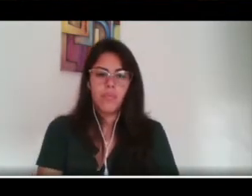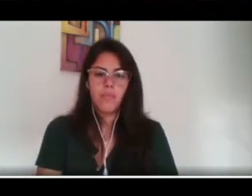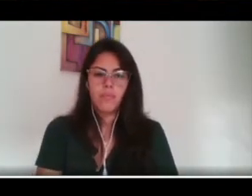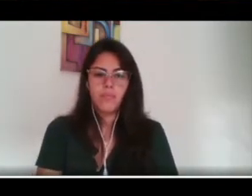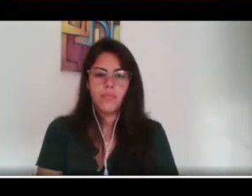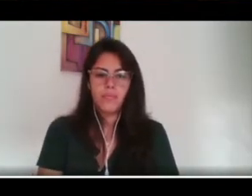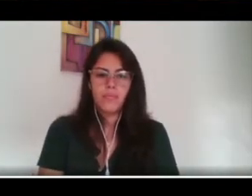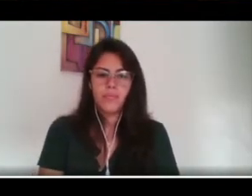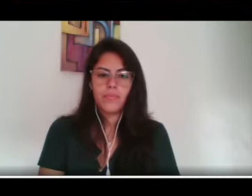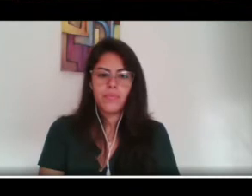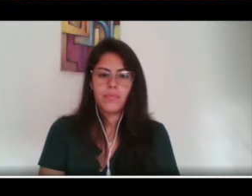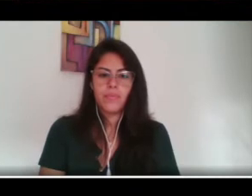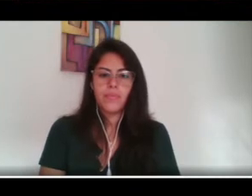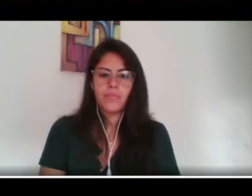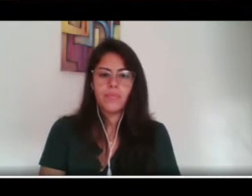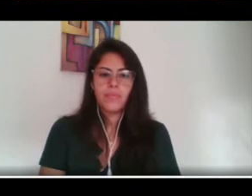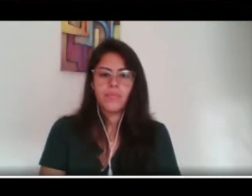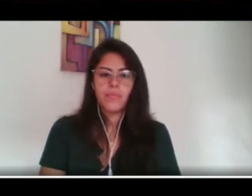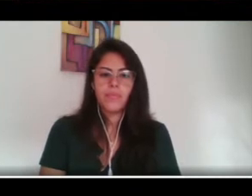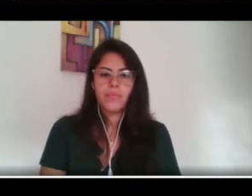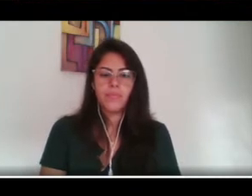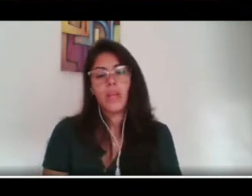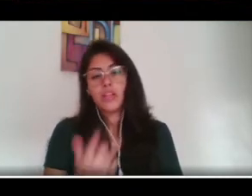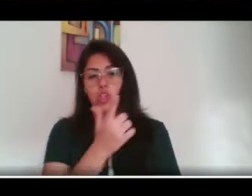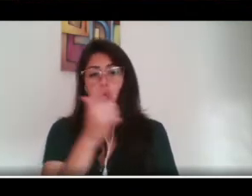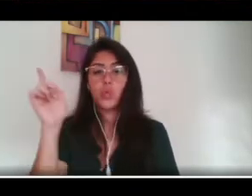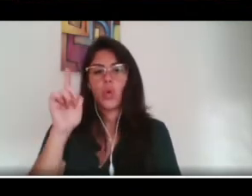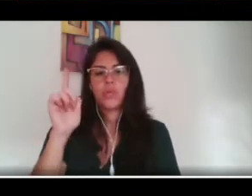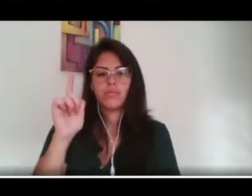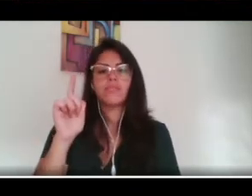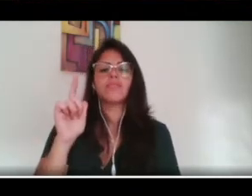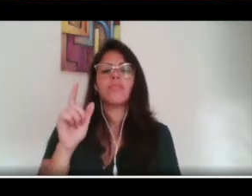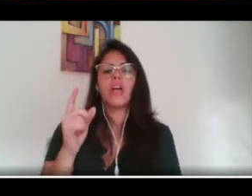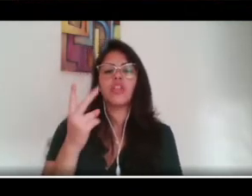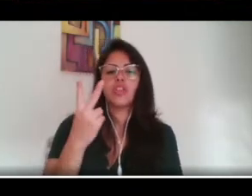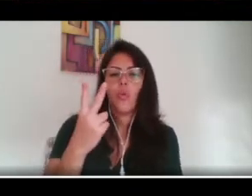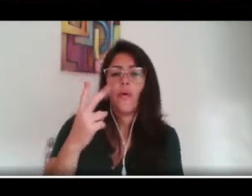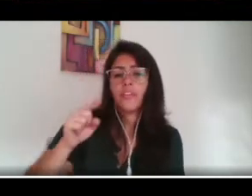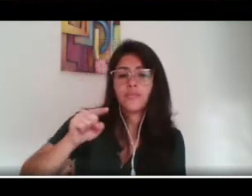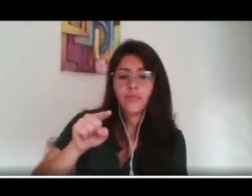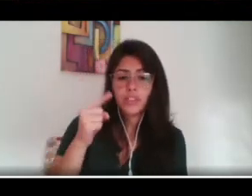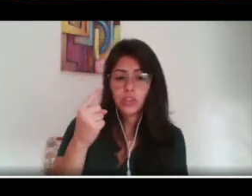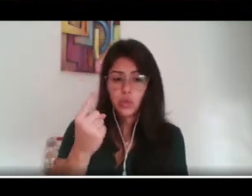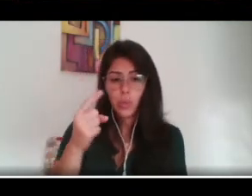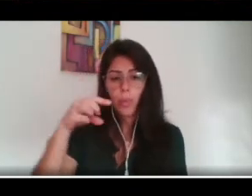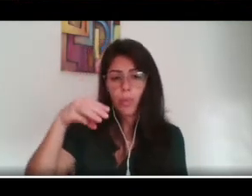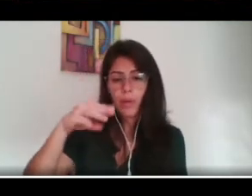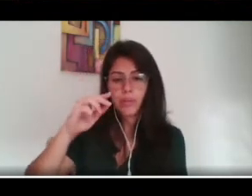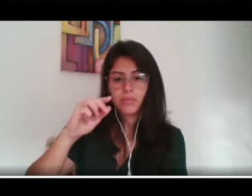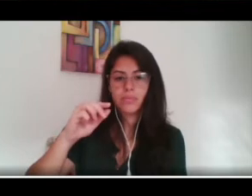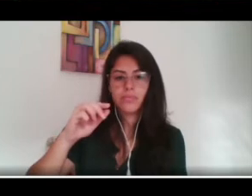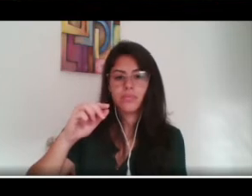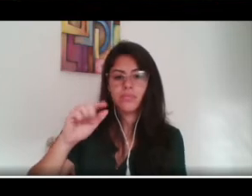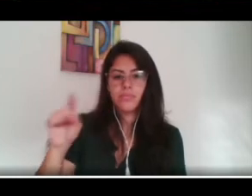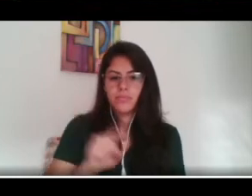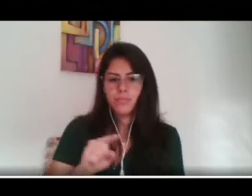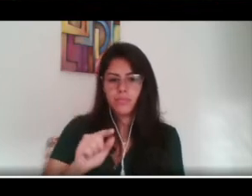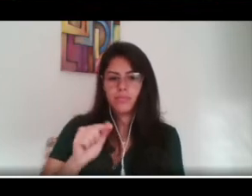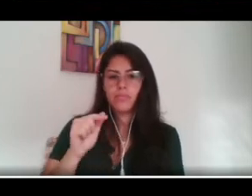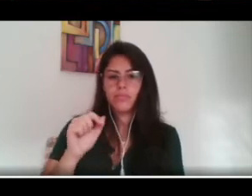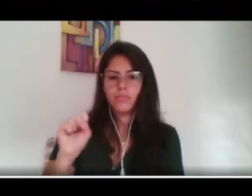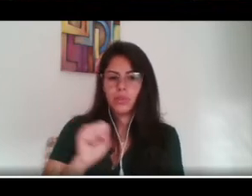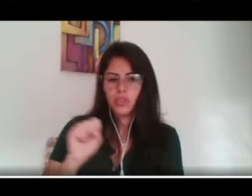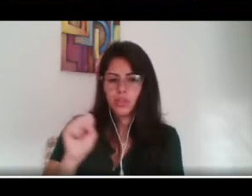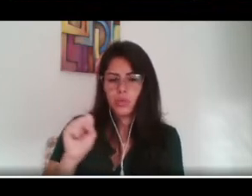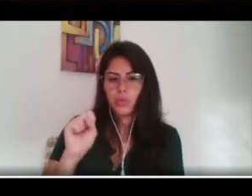fica 2 vezes 1 metro por segundo ao quadrado vezes t, né?